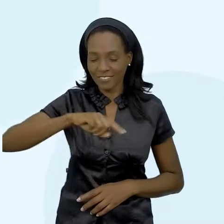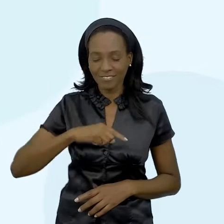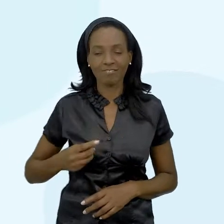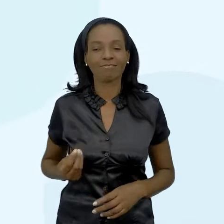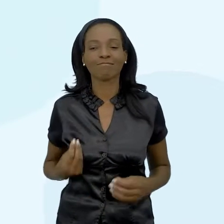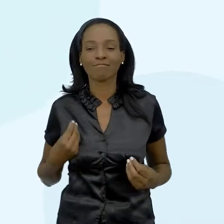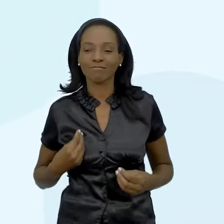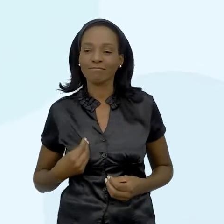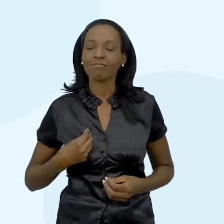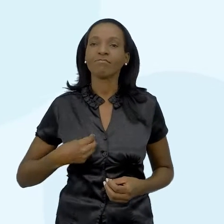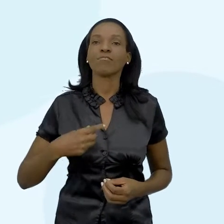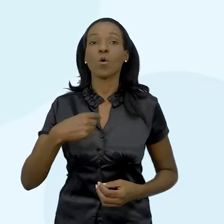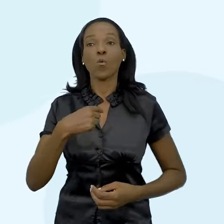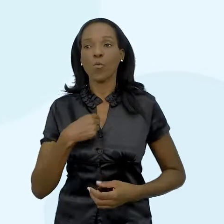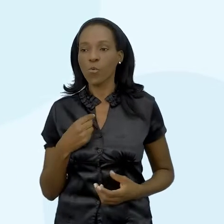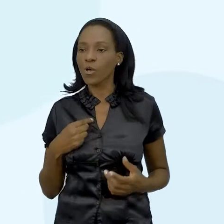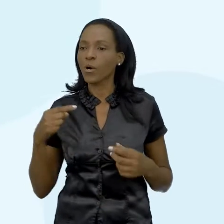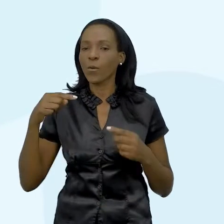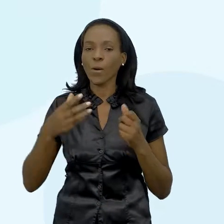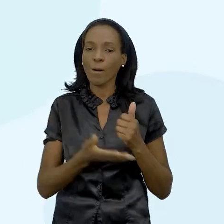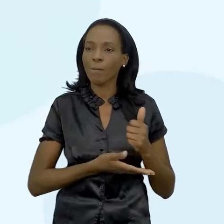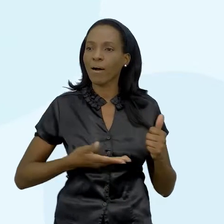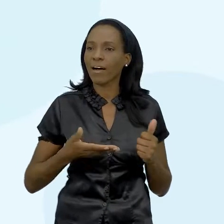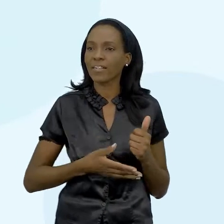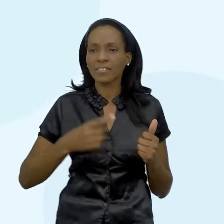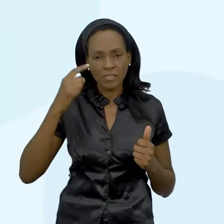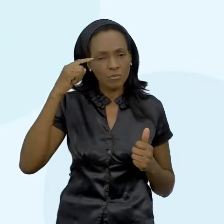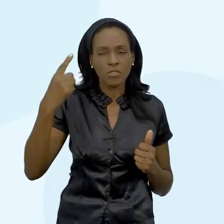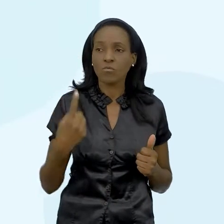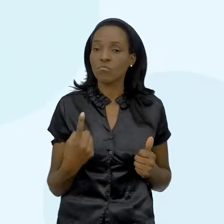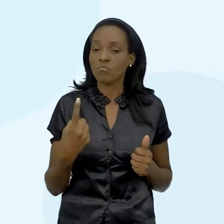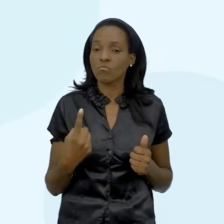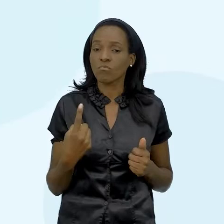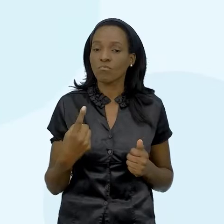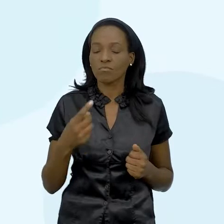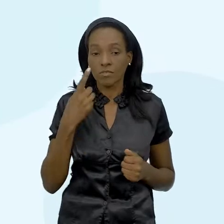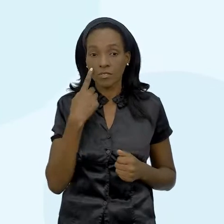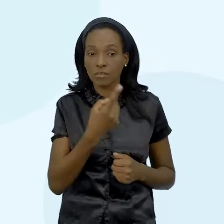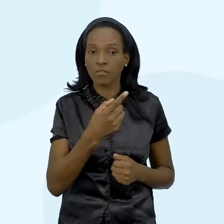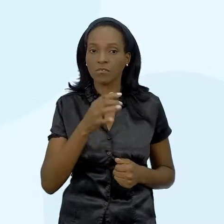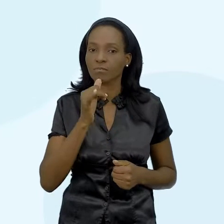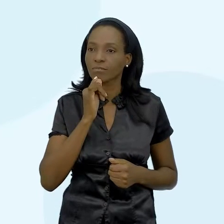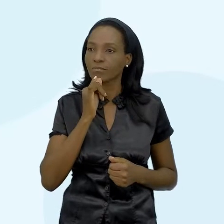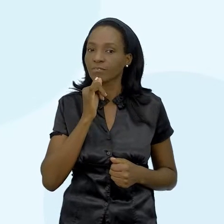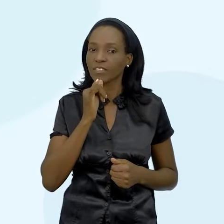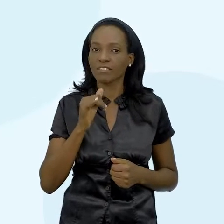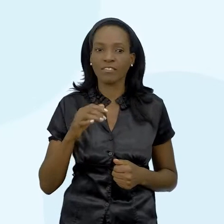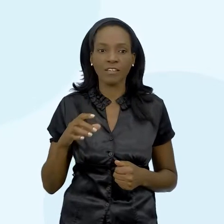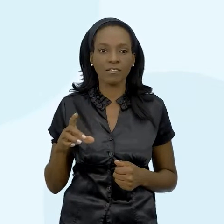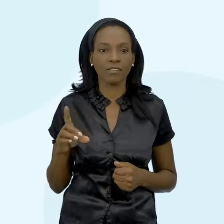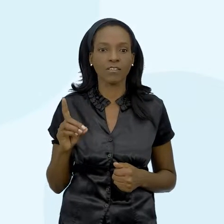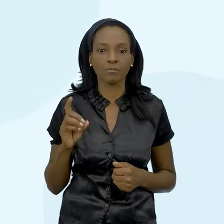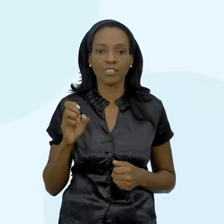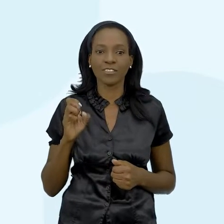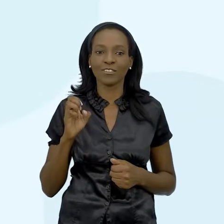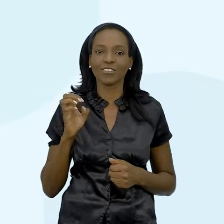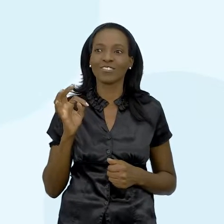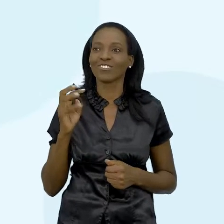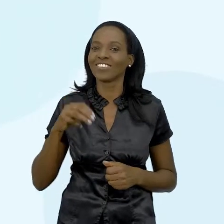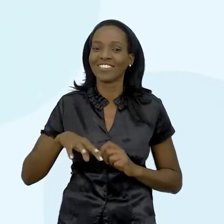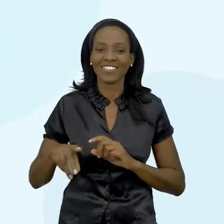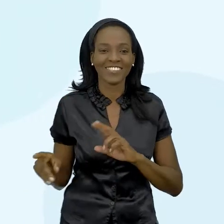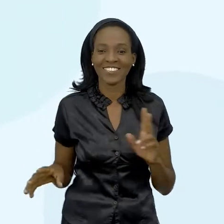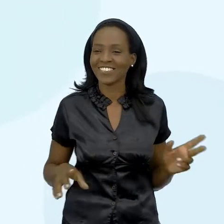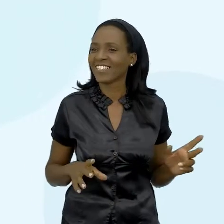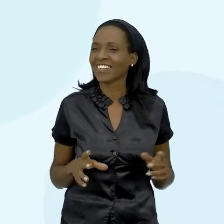somos baseados em algo que determina isso. E aí a gente viu exemplos como o determinismo geográfico, que diz